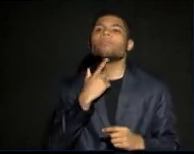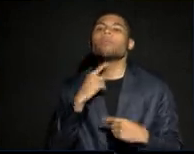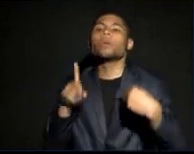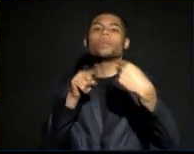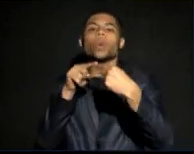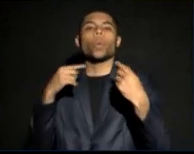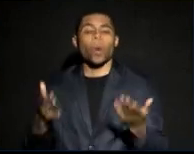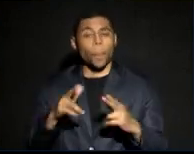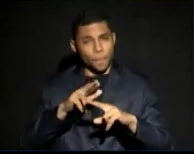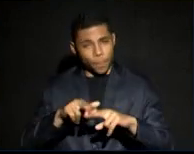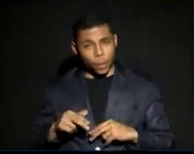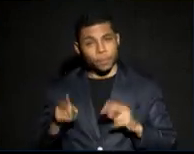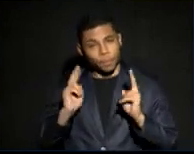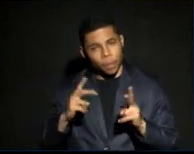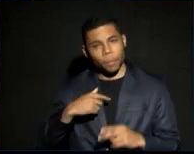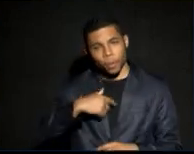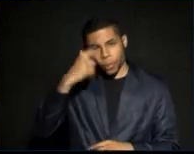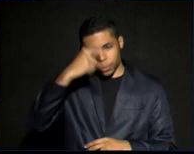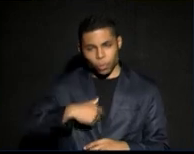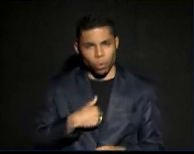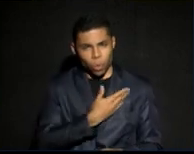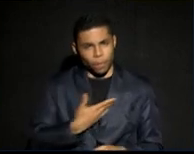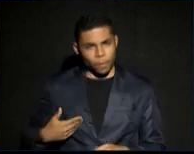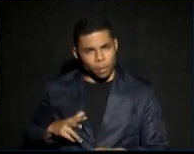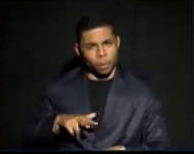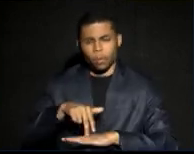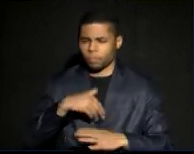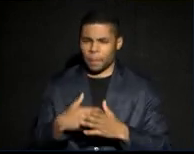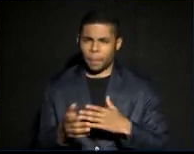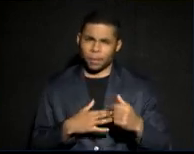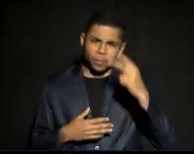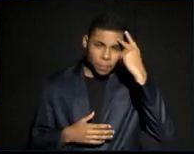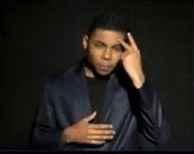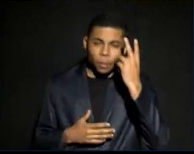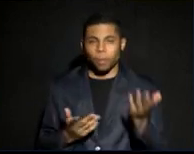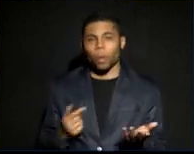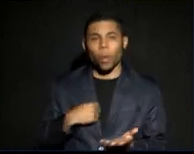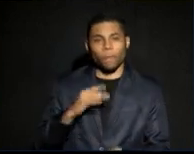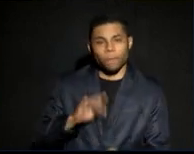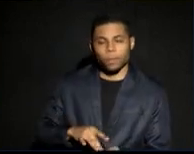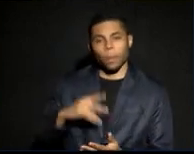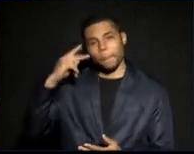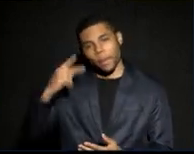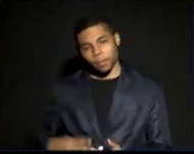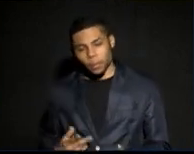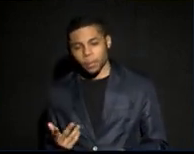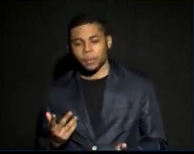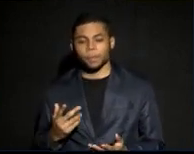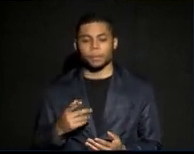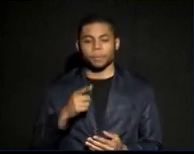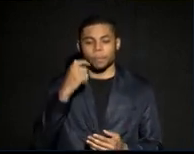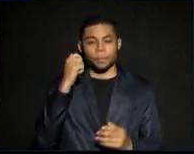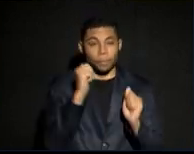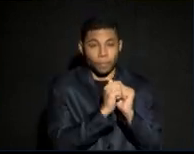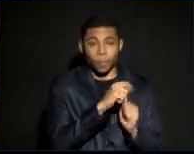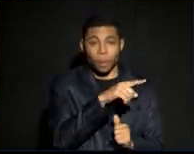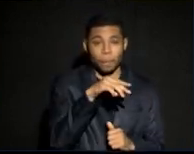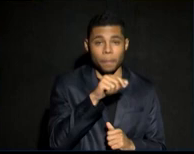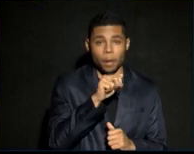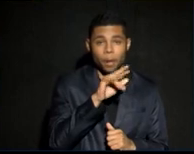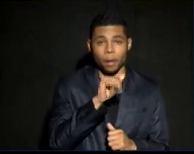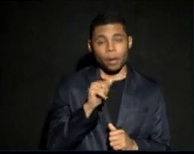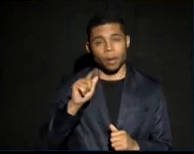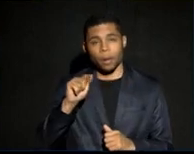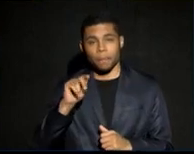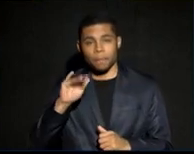quer chegar eu por isso que me coloco como candidato a Governador independente São Paulo minha candidata oficial a presidente é Simone tebet com a Mara gabrilli